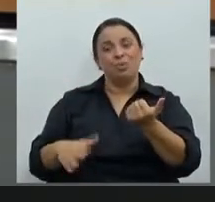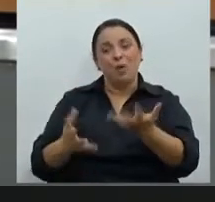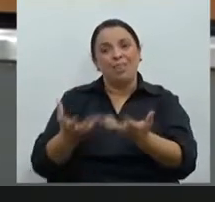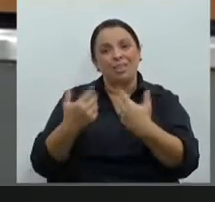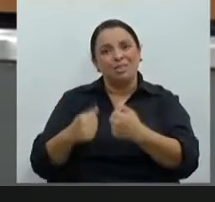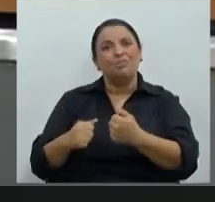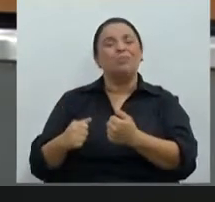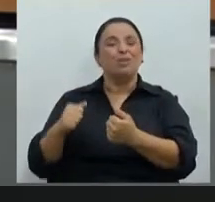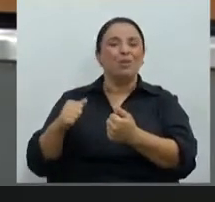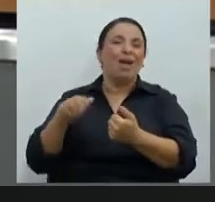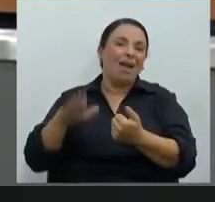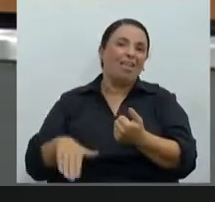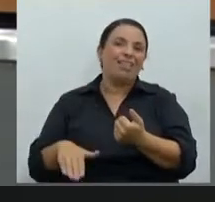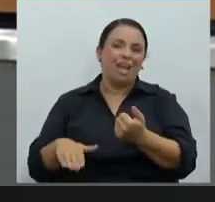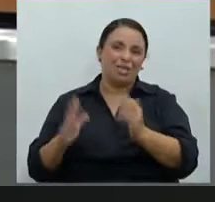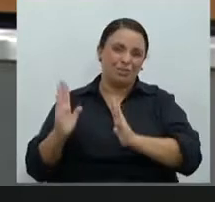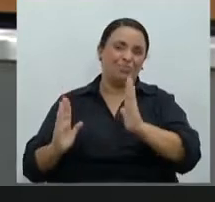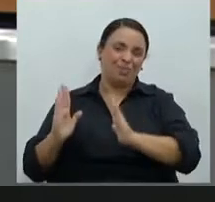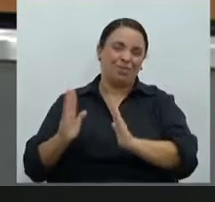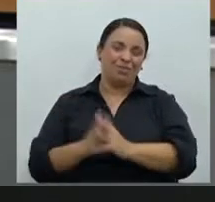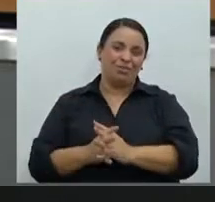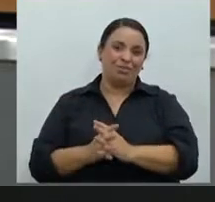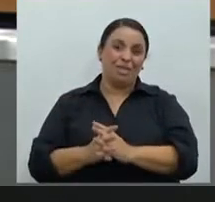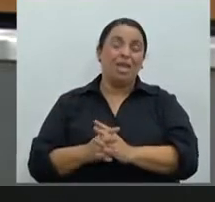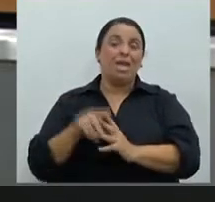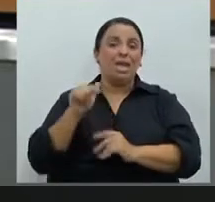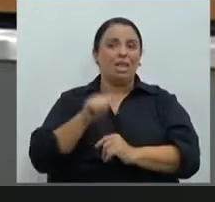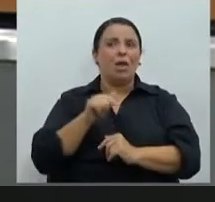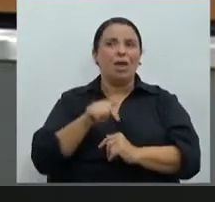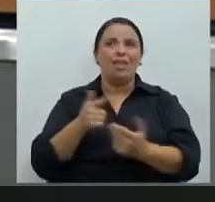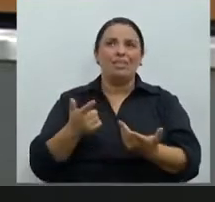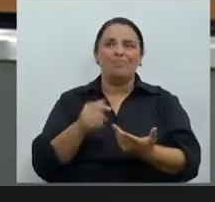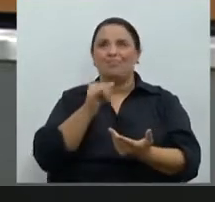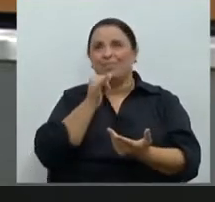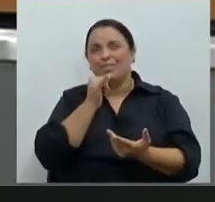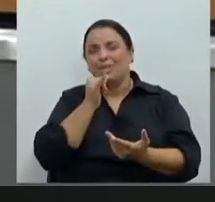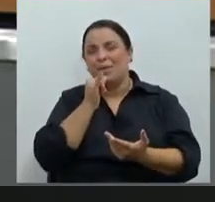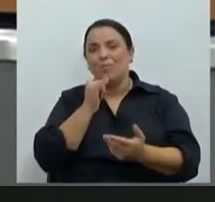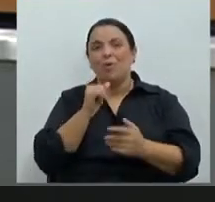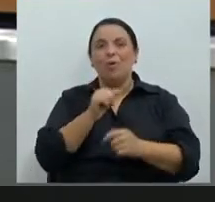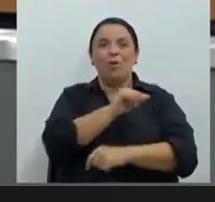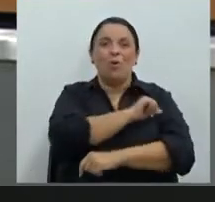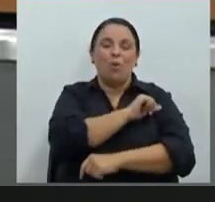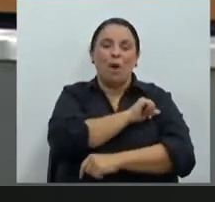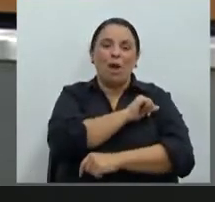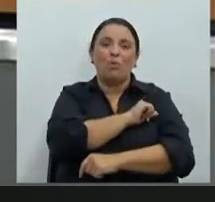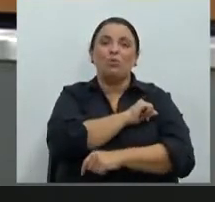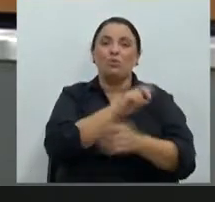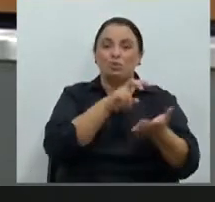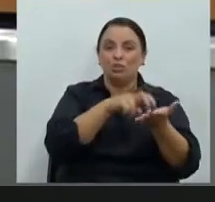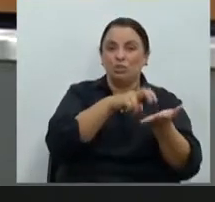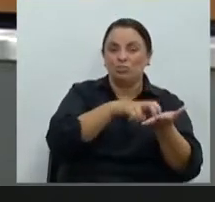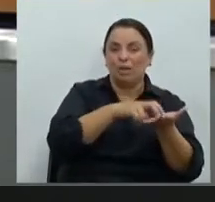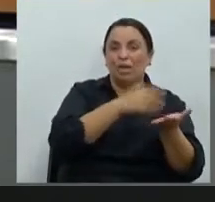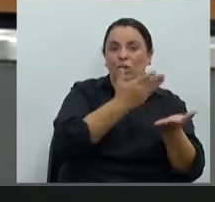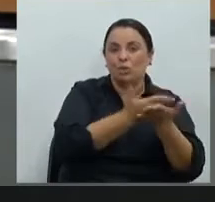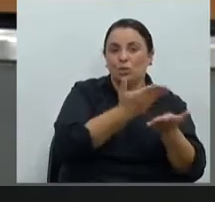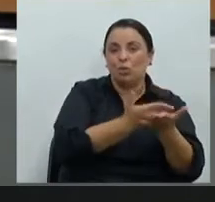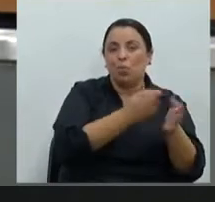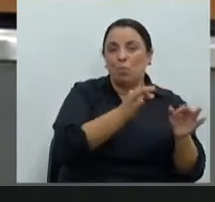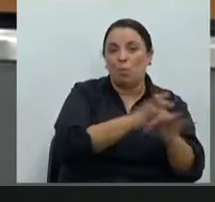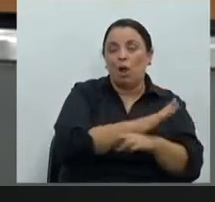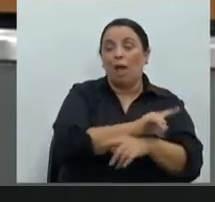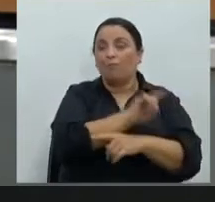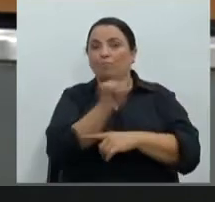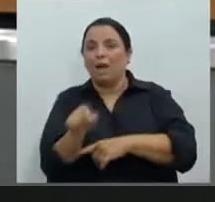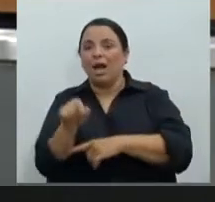essa realidade onde o aluno sai da regular e para ele ter as oficinas que precisam ser melhoradas, não